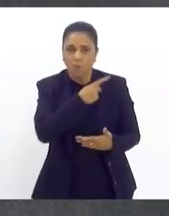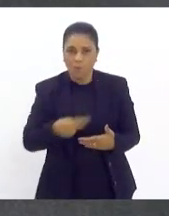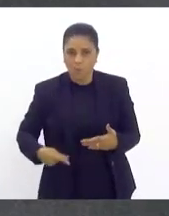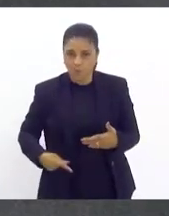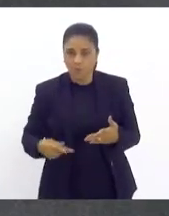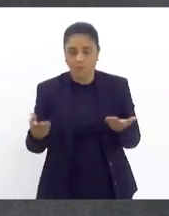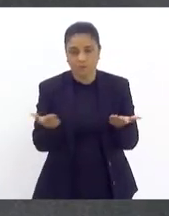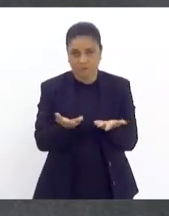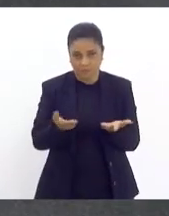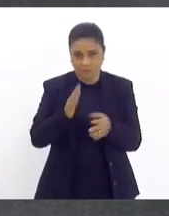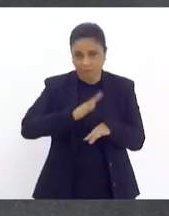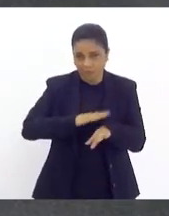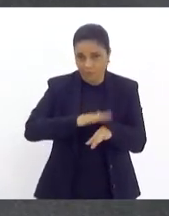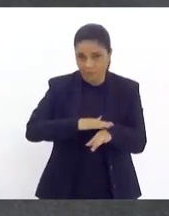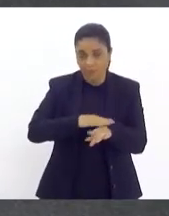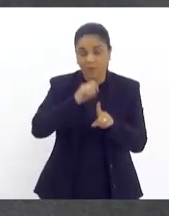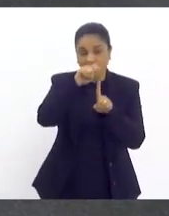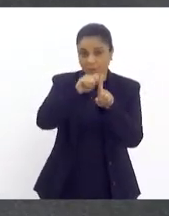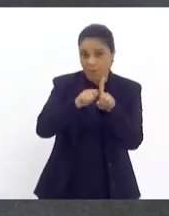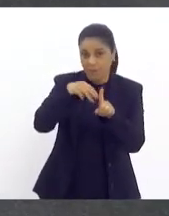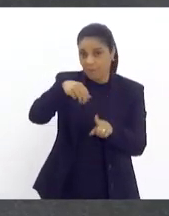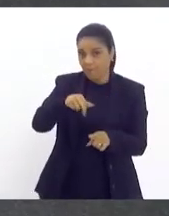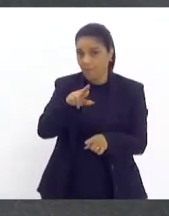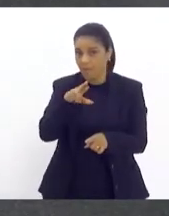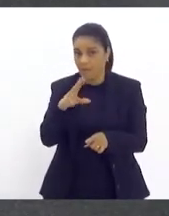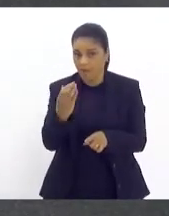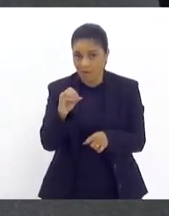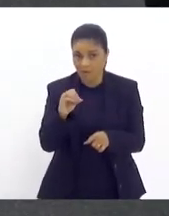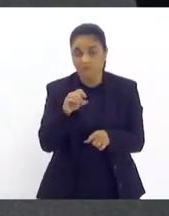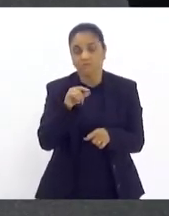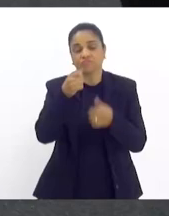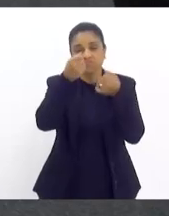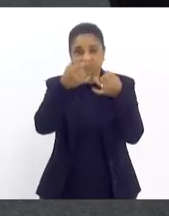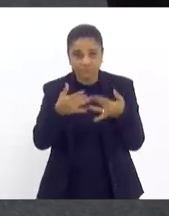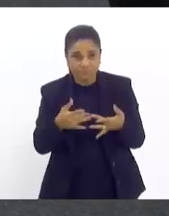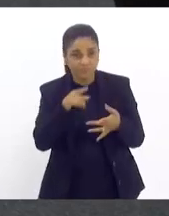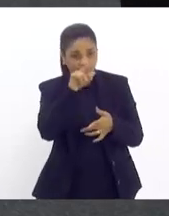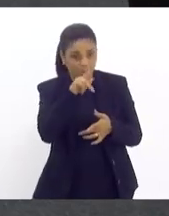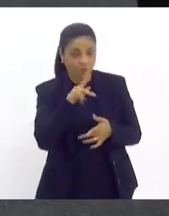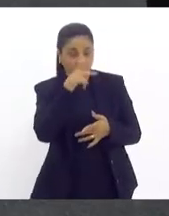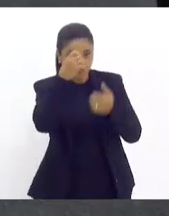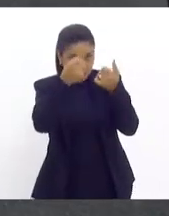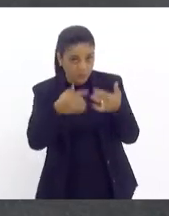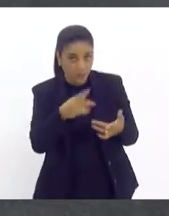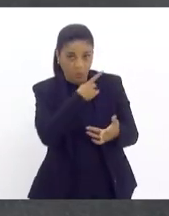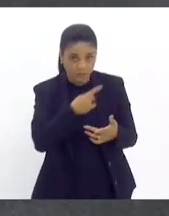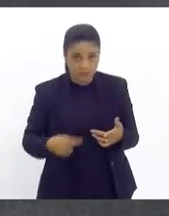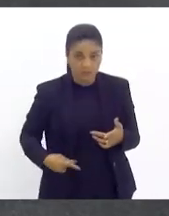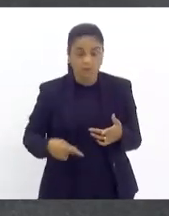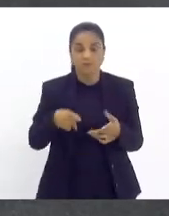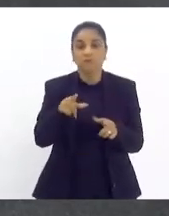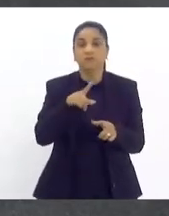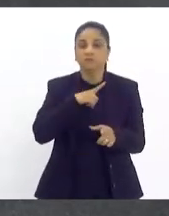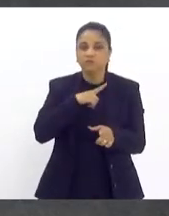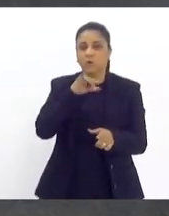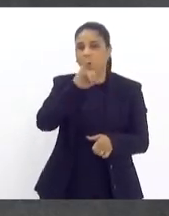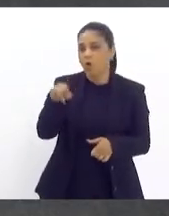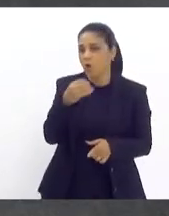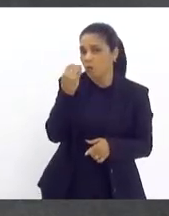dizer que durante o mês como a sogra mesmo colocou nós nós tivemos a oportunidade de